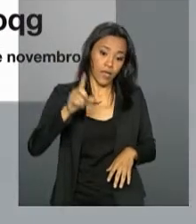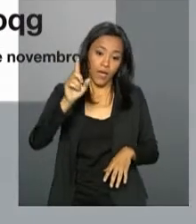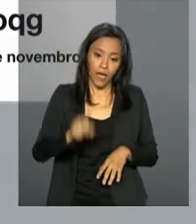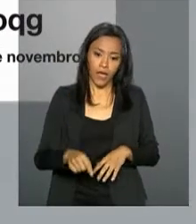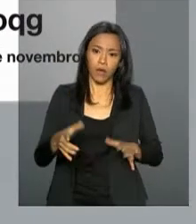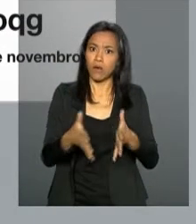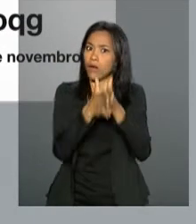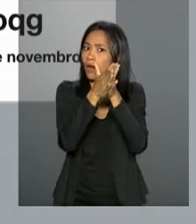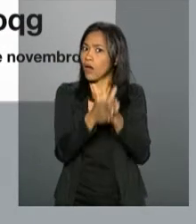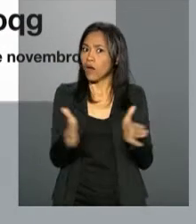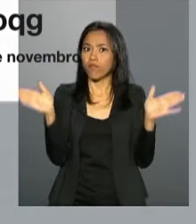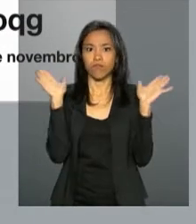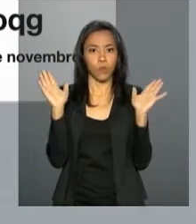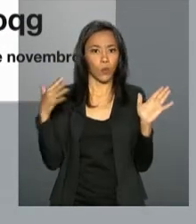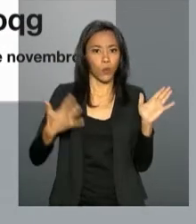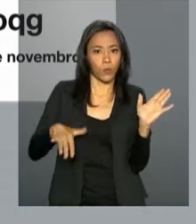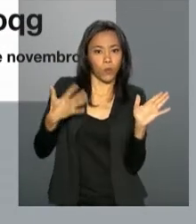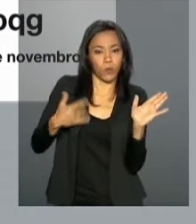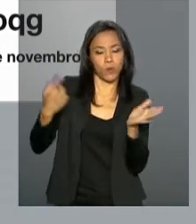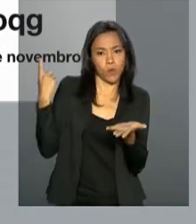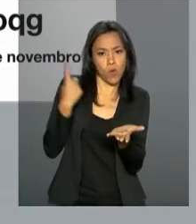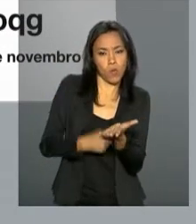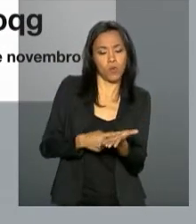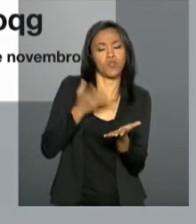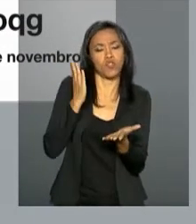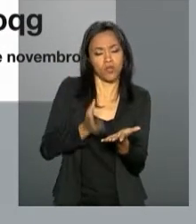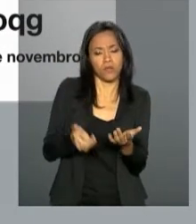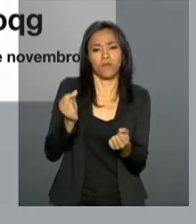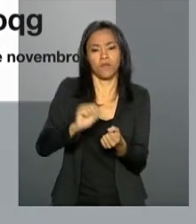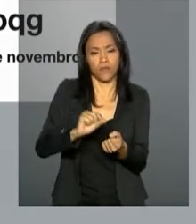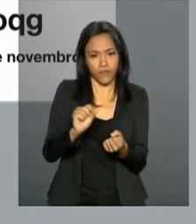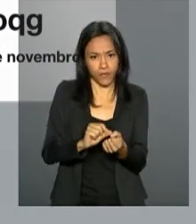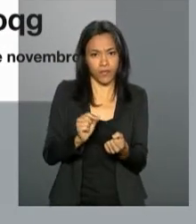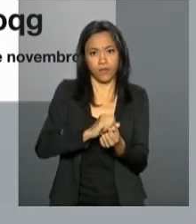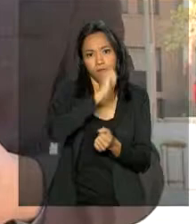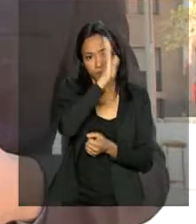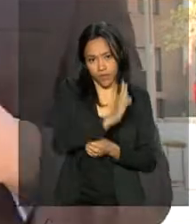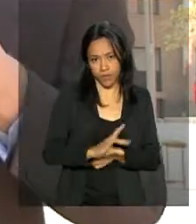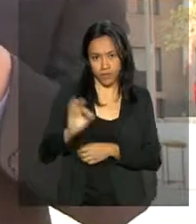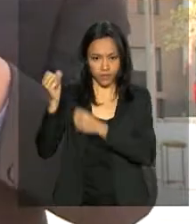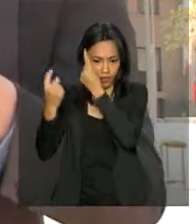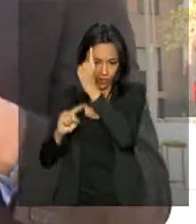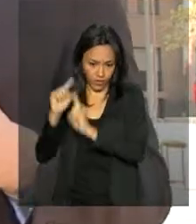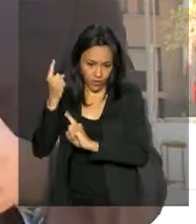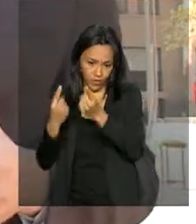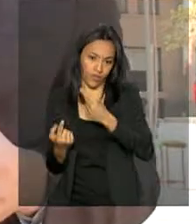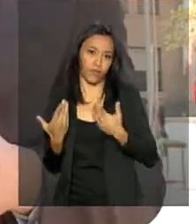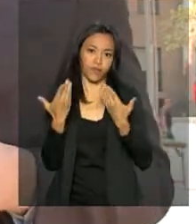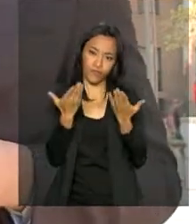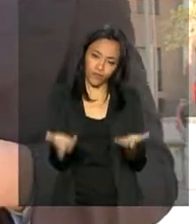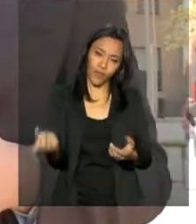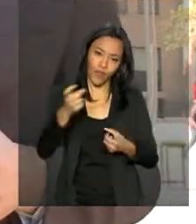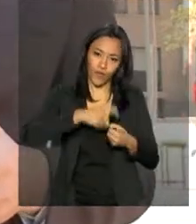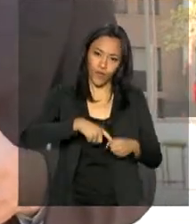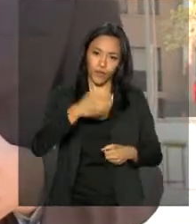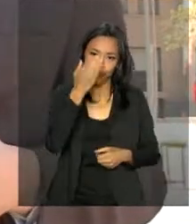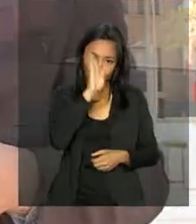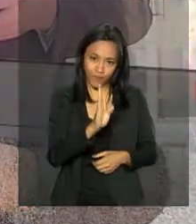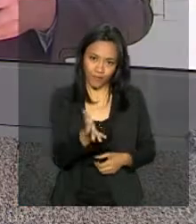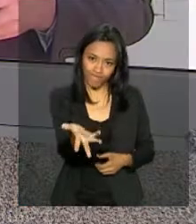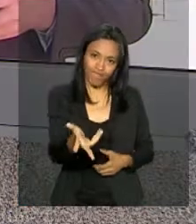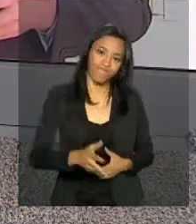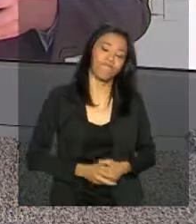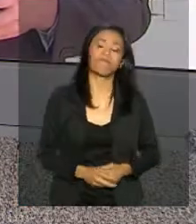acordo sobre questões regulatórias já firmado pelo brasil renato eu voto em você no estúdio